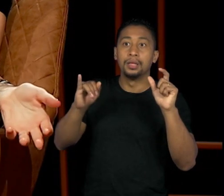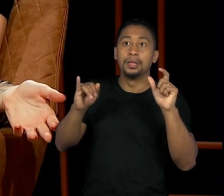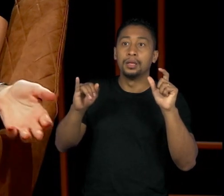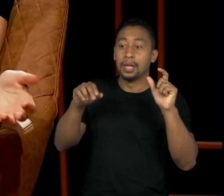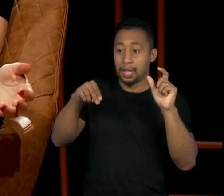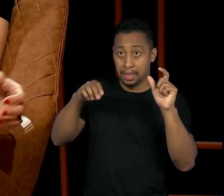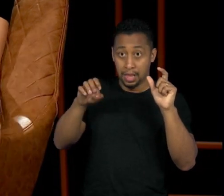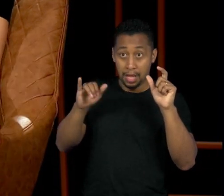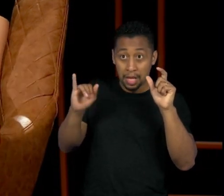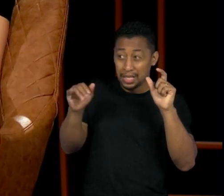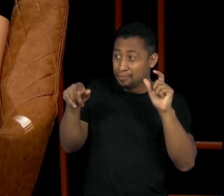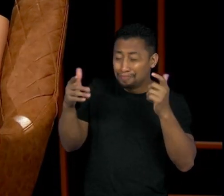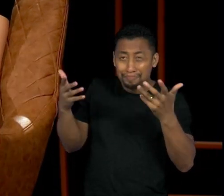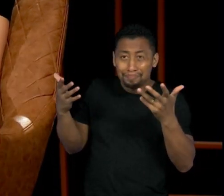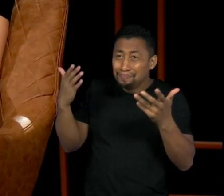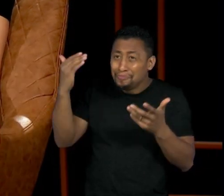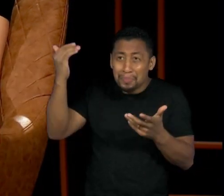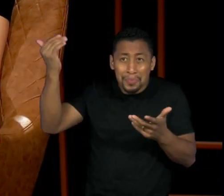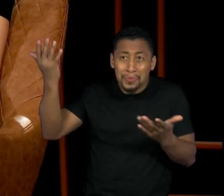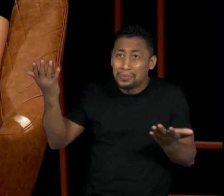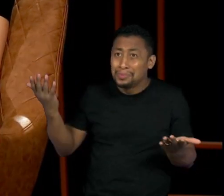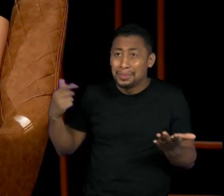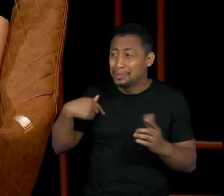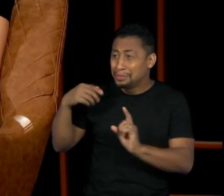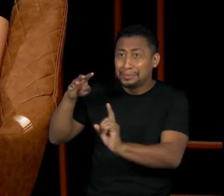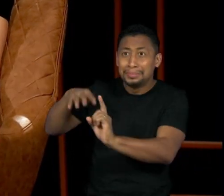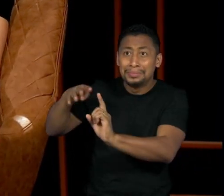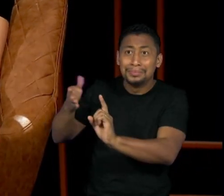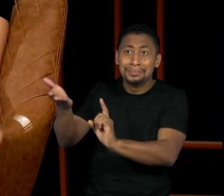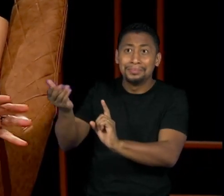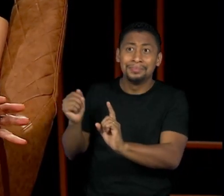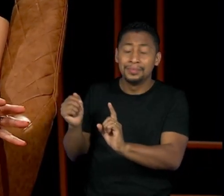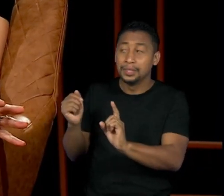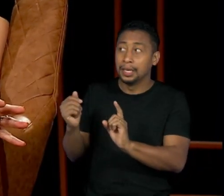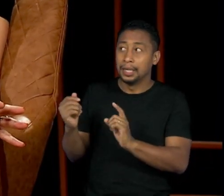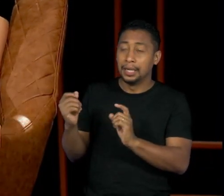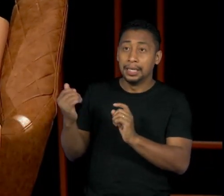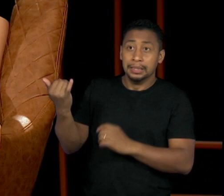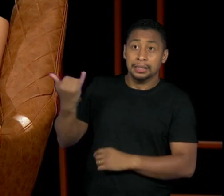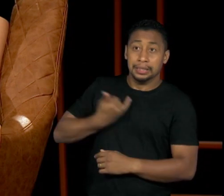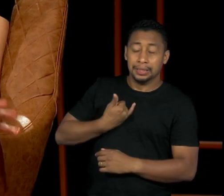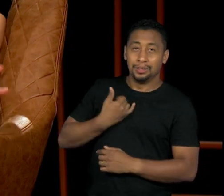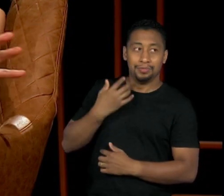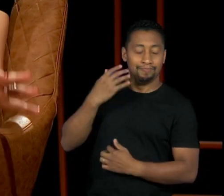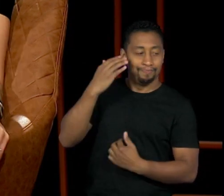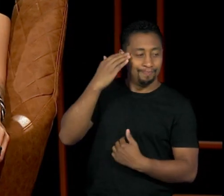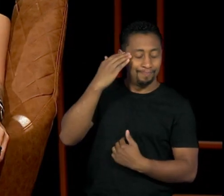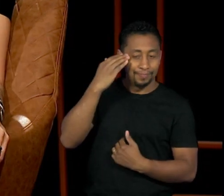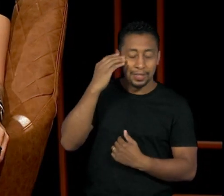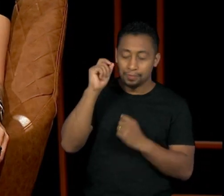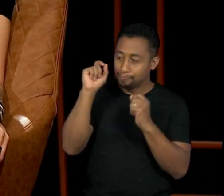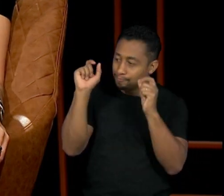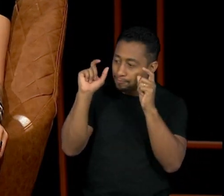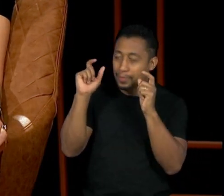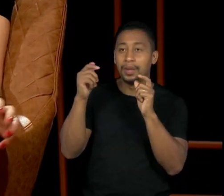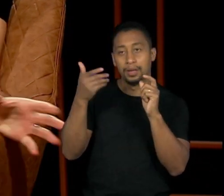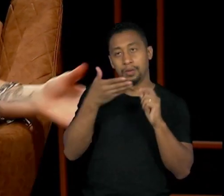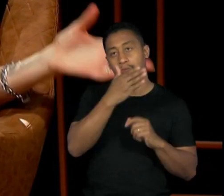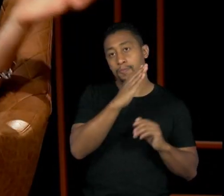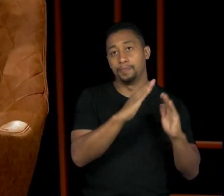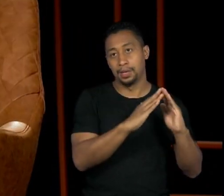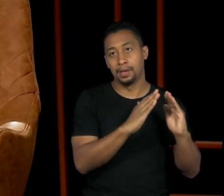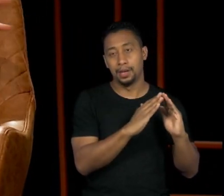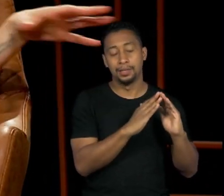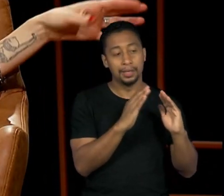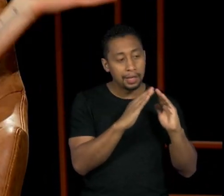e Molhados, né? Tipo, voltei para casa e parei de beber. No dia seguinte, eu peguei